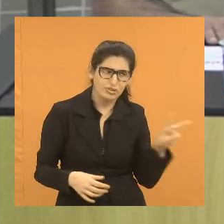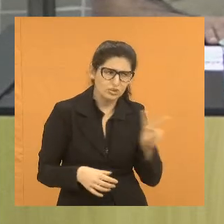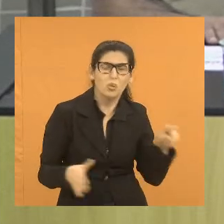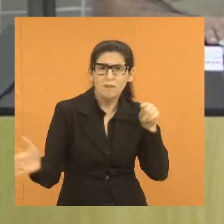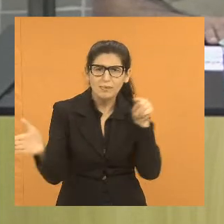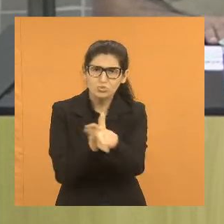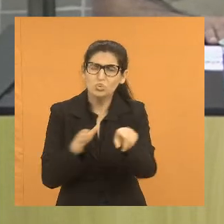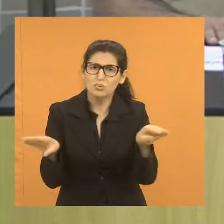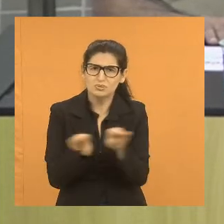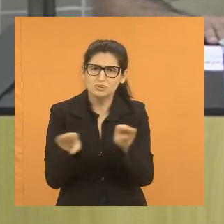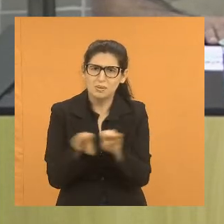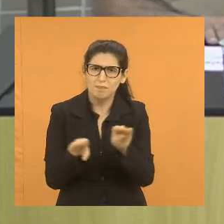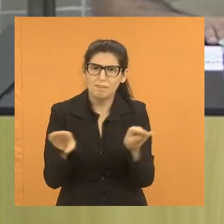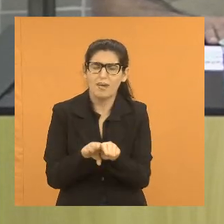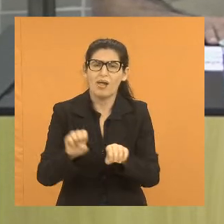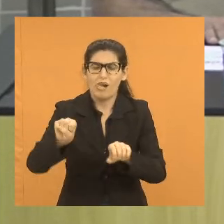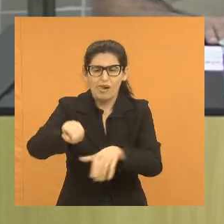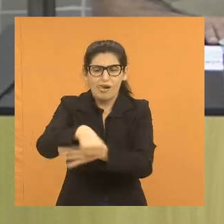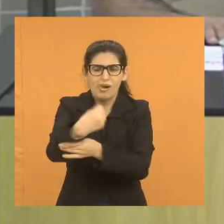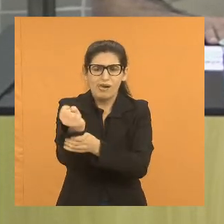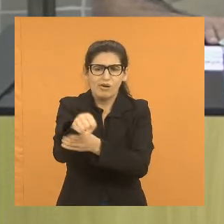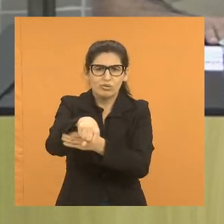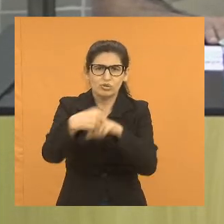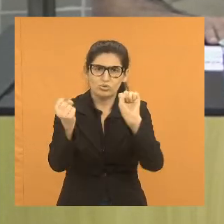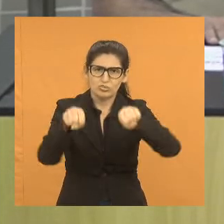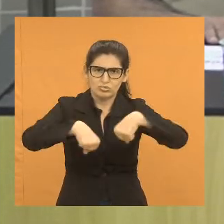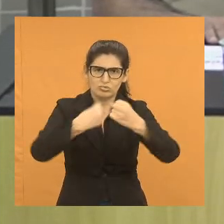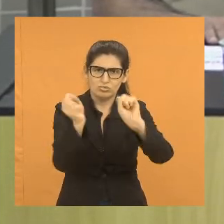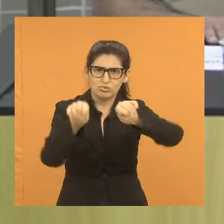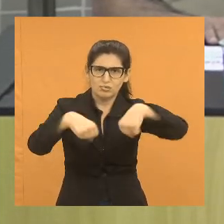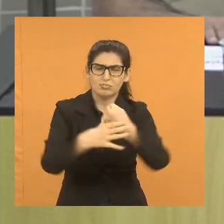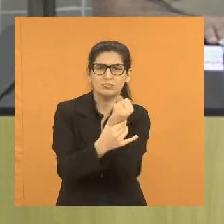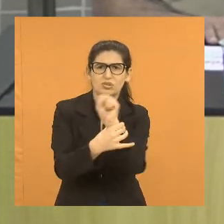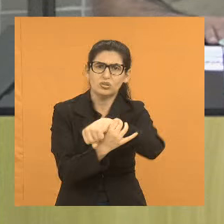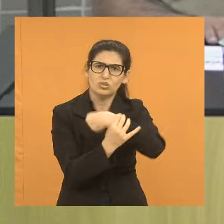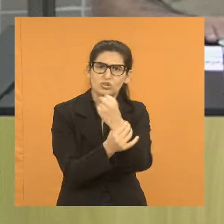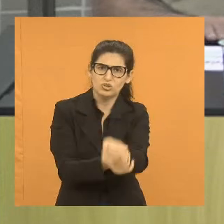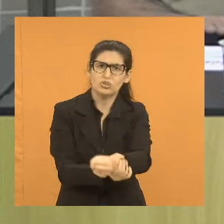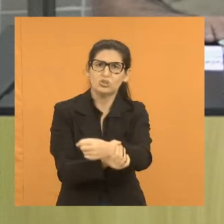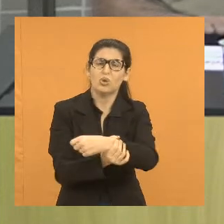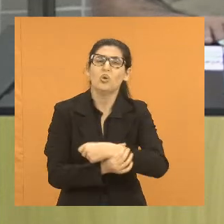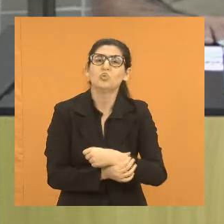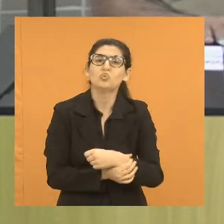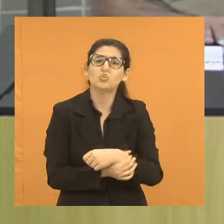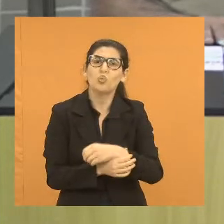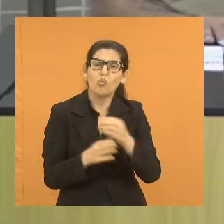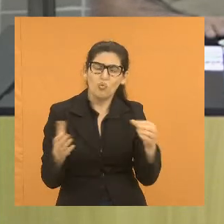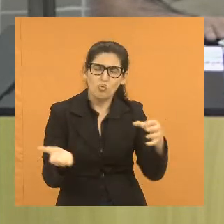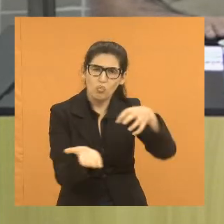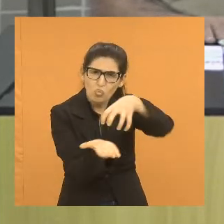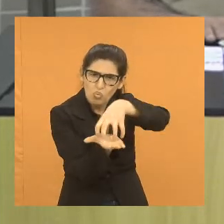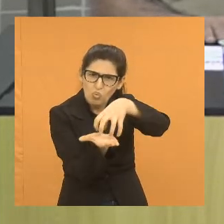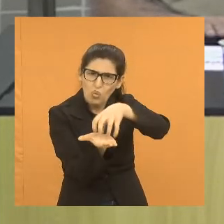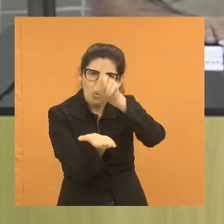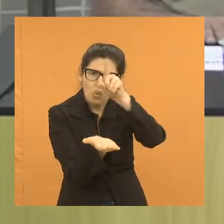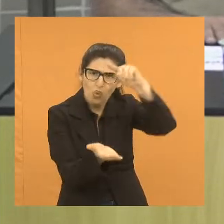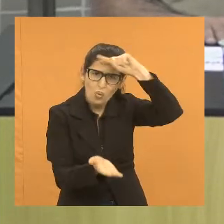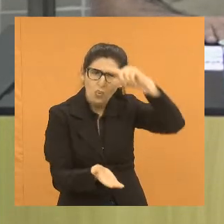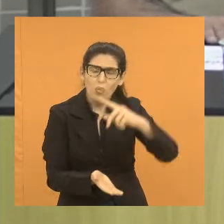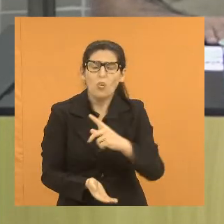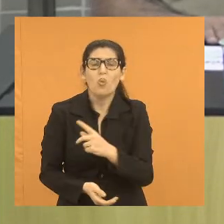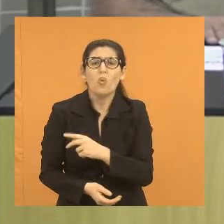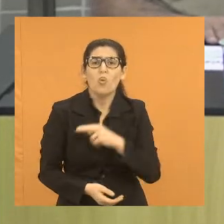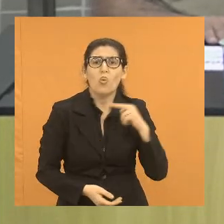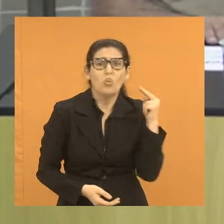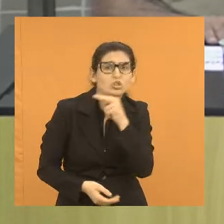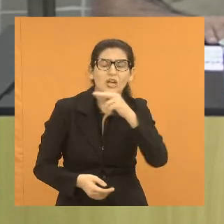a questão do ortopedista na unidade de pronto atendimento. Isso não acaba sendo possível, por quê? Porque se